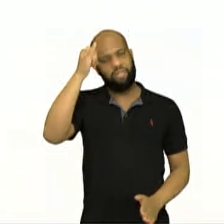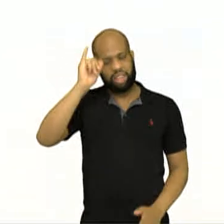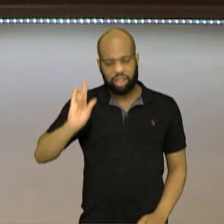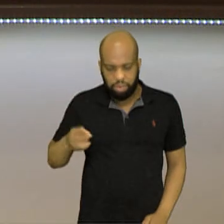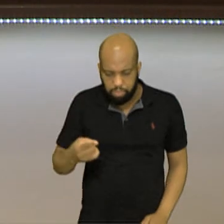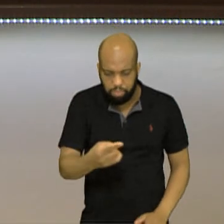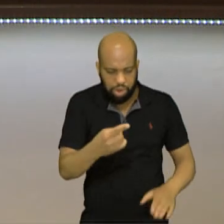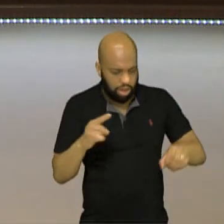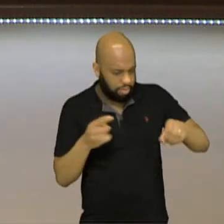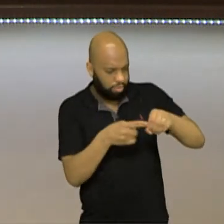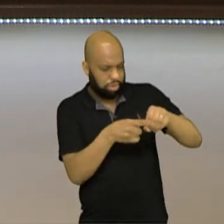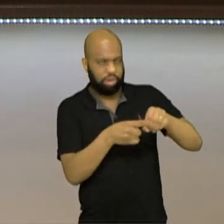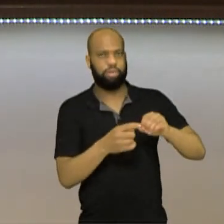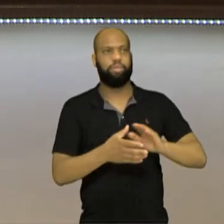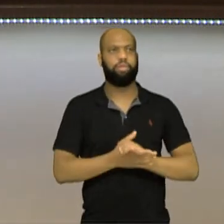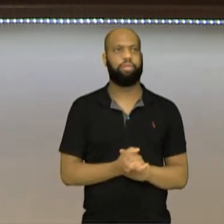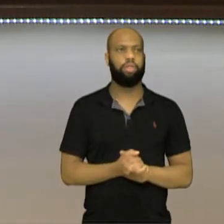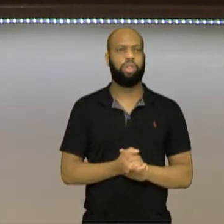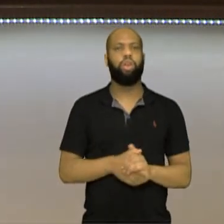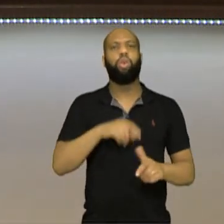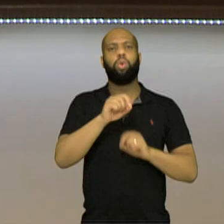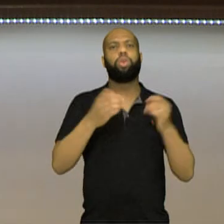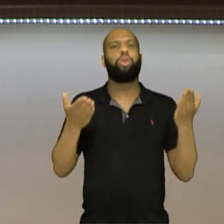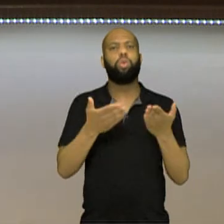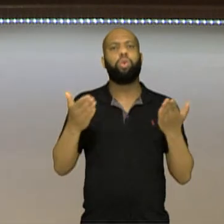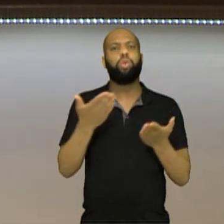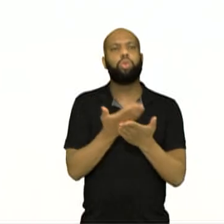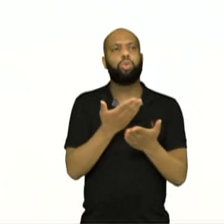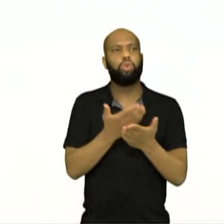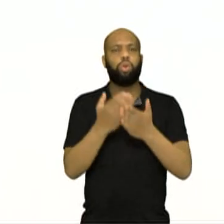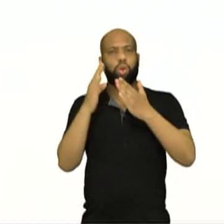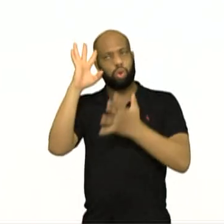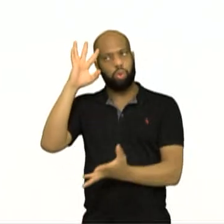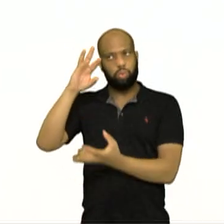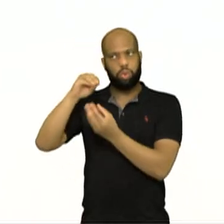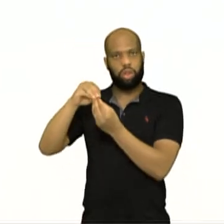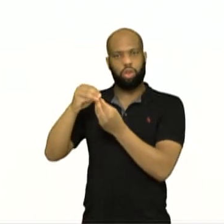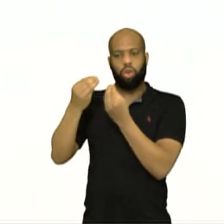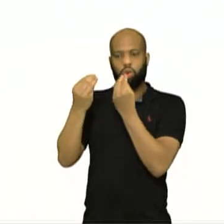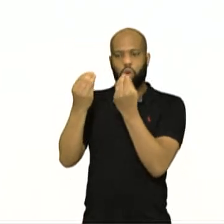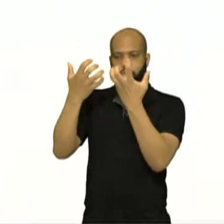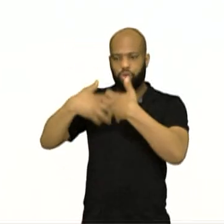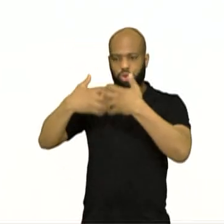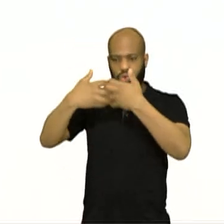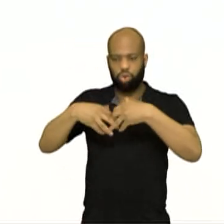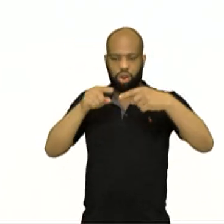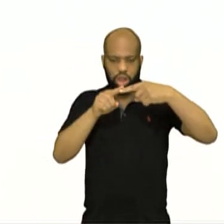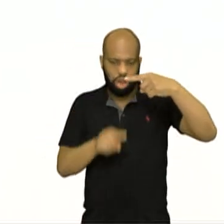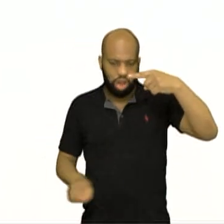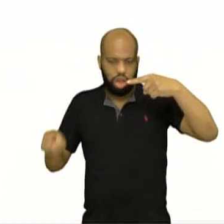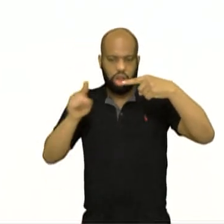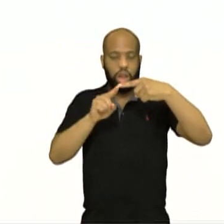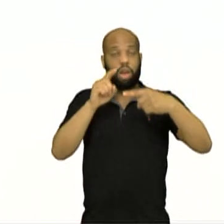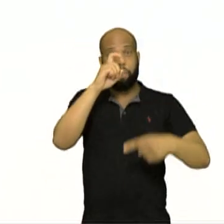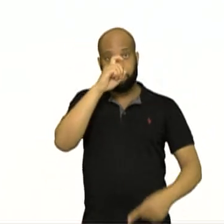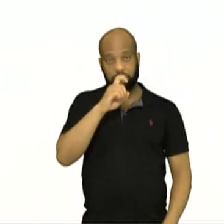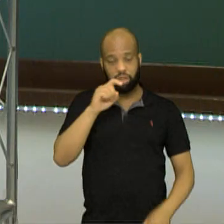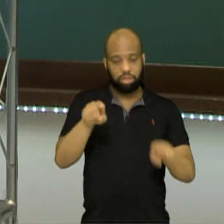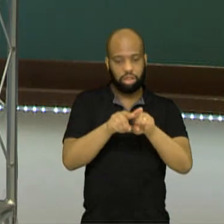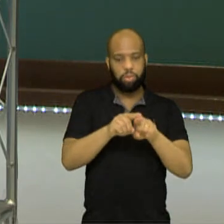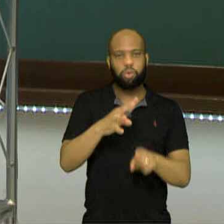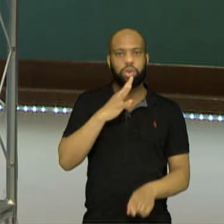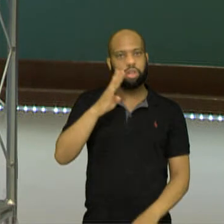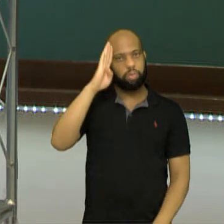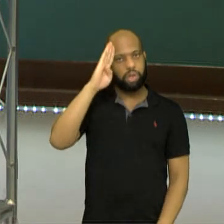viu agora na sequência ali. Então, entendemos, né, o funcionamento nessa aula do ciclo menstrual humano e também conhecemos os principais